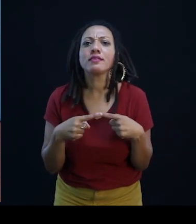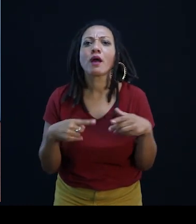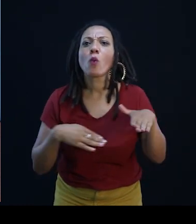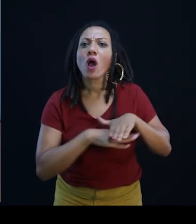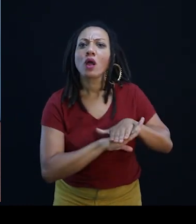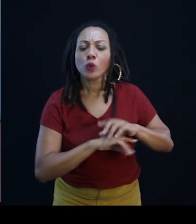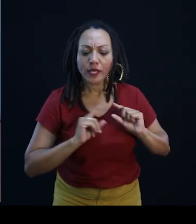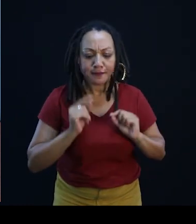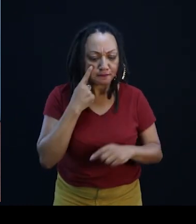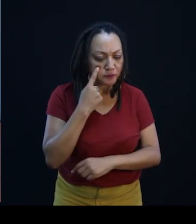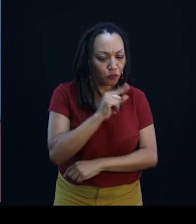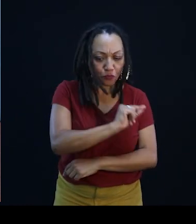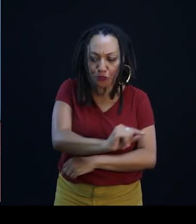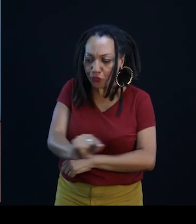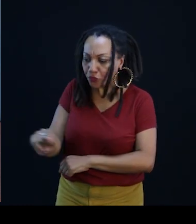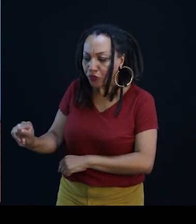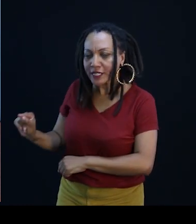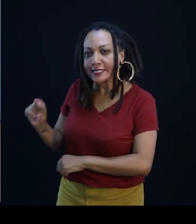guardar?